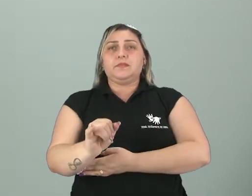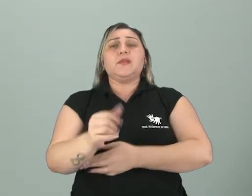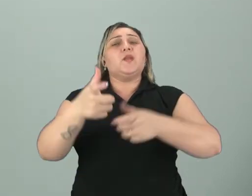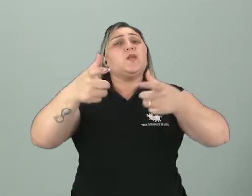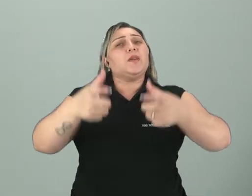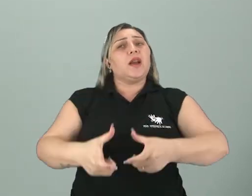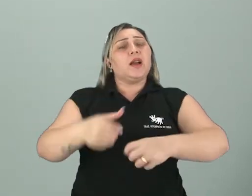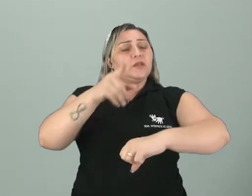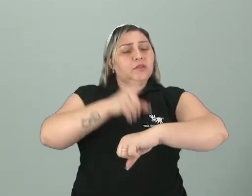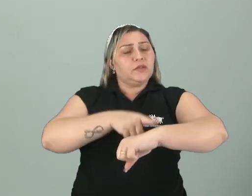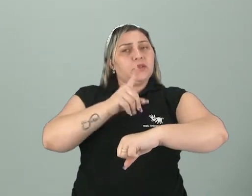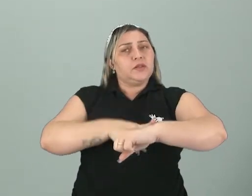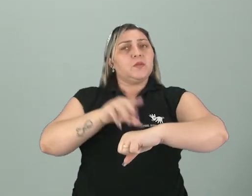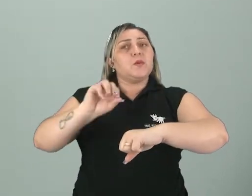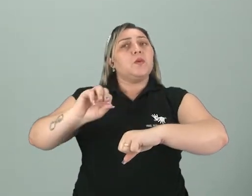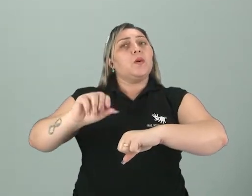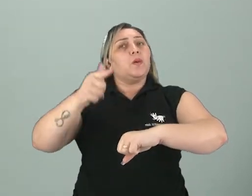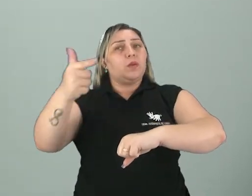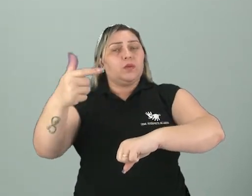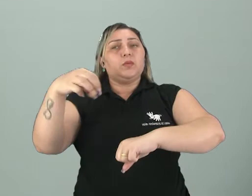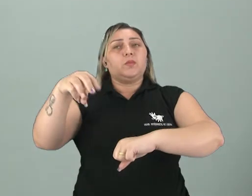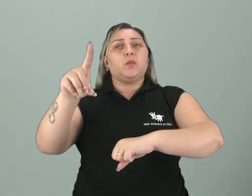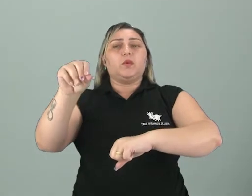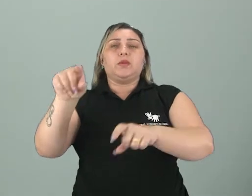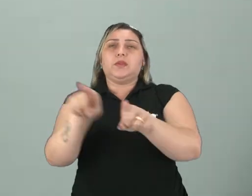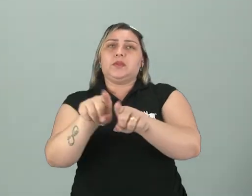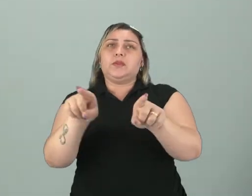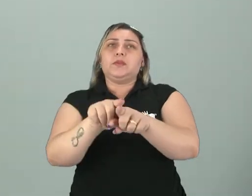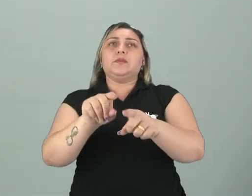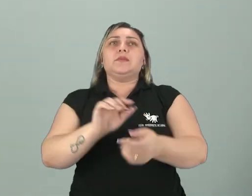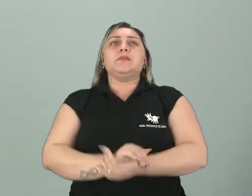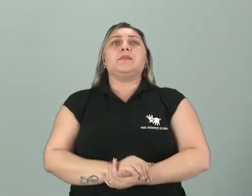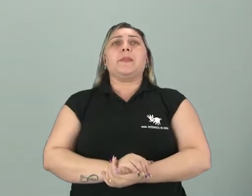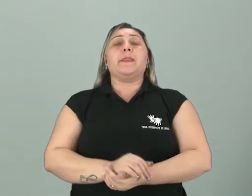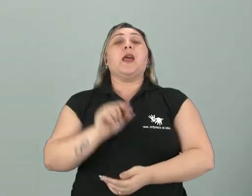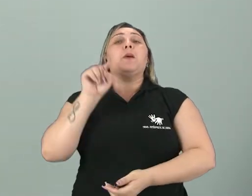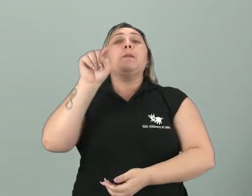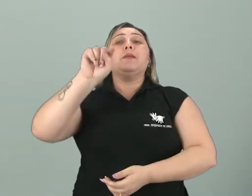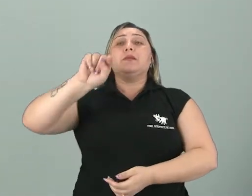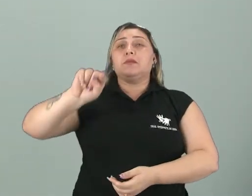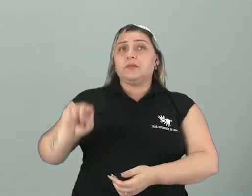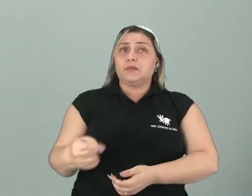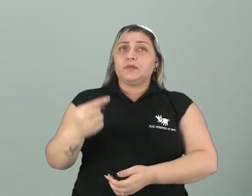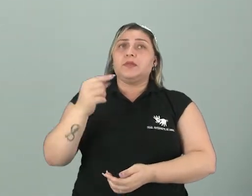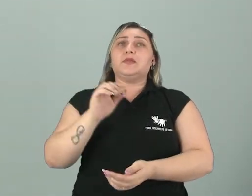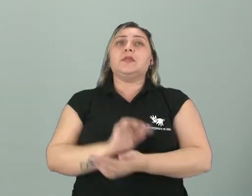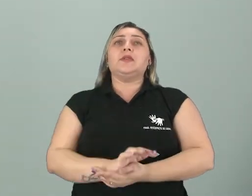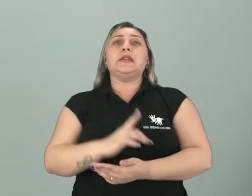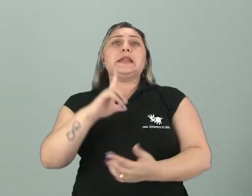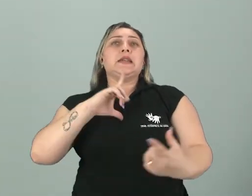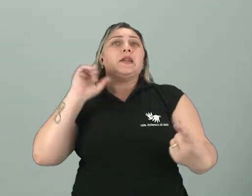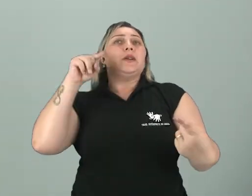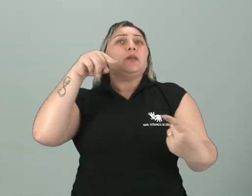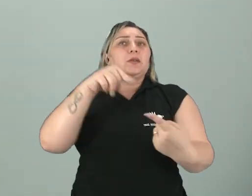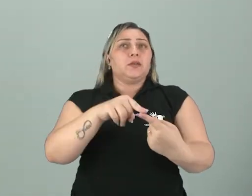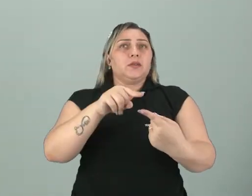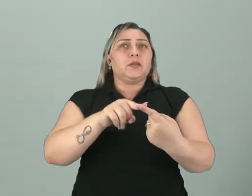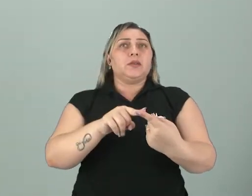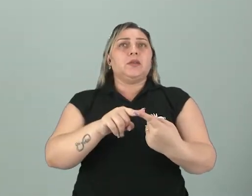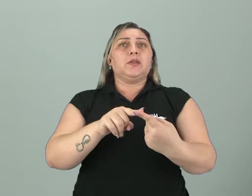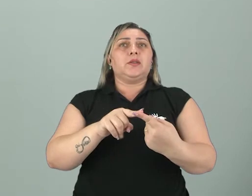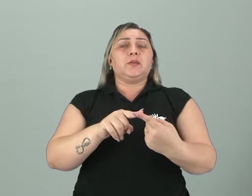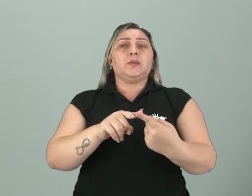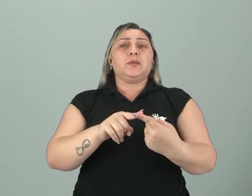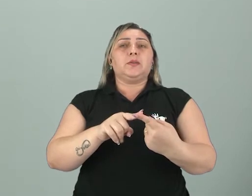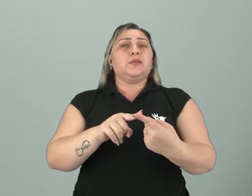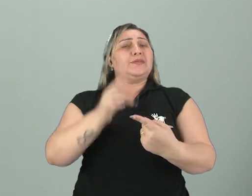de lugar, de tempo ou outra circunstância. Vamos lá, vamos continuar. O ponto e vírgula. Muitas pessoas